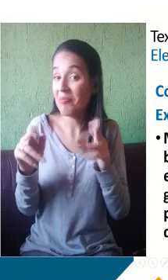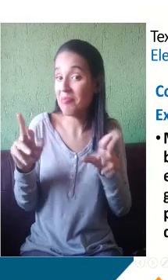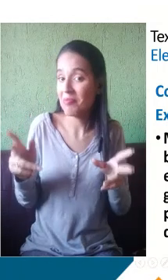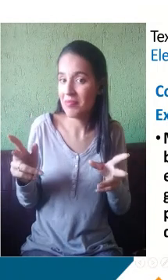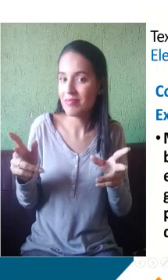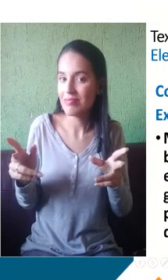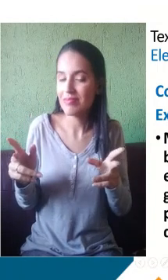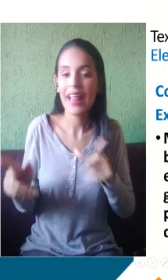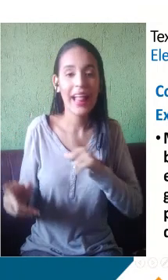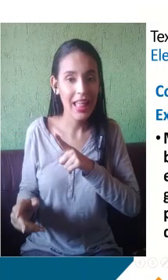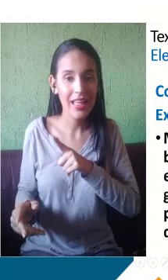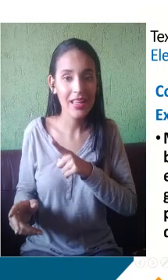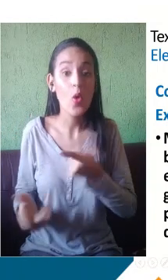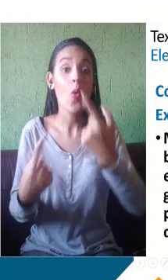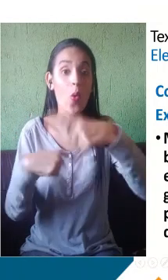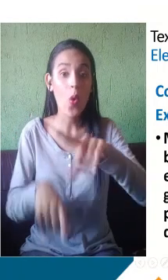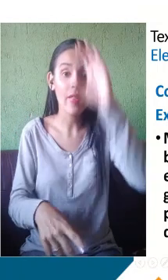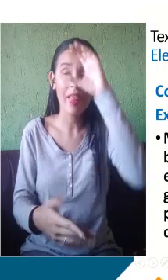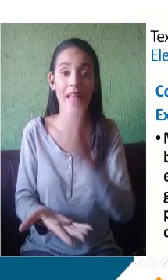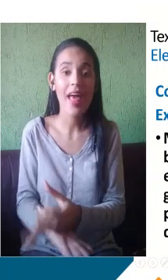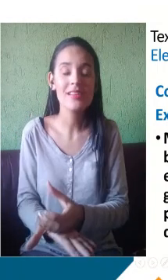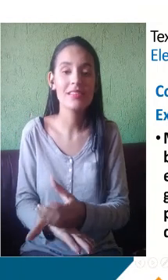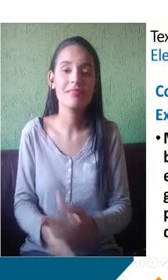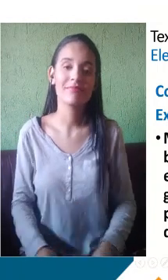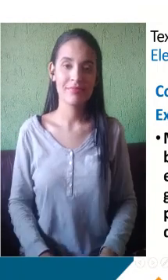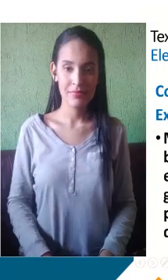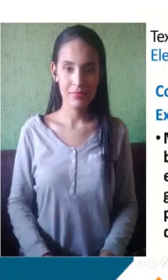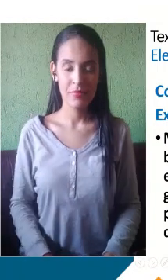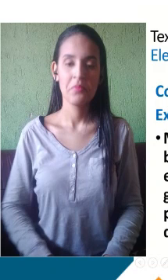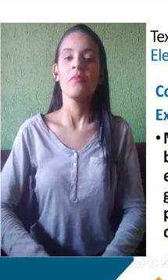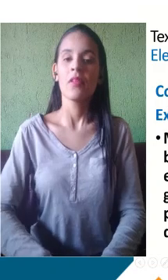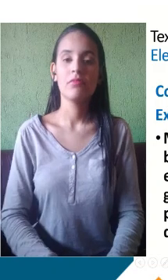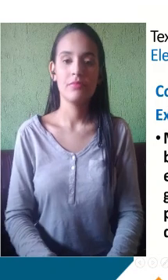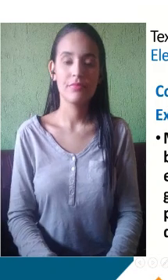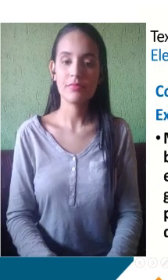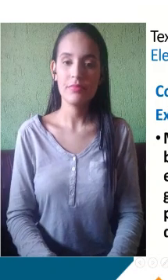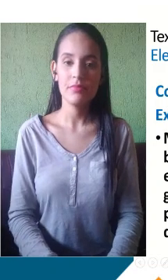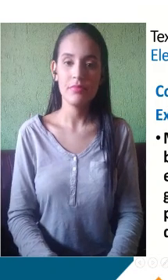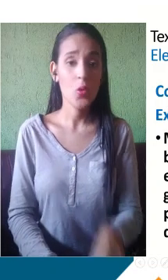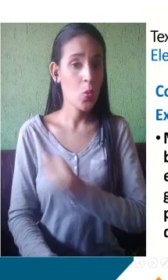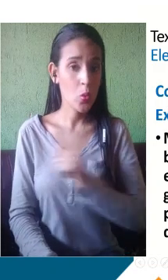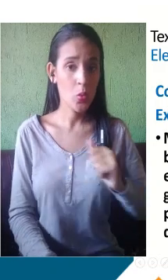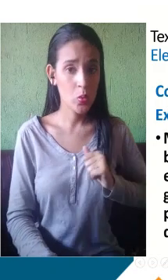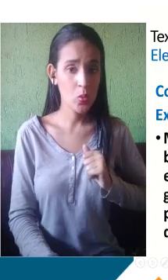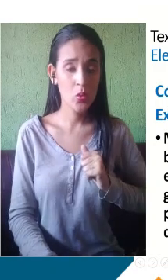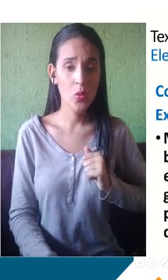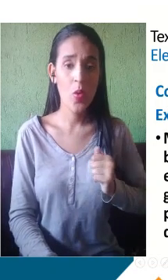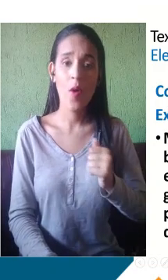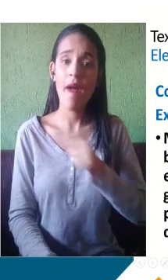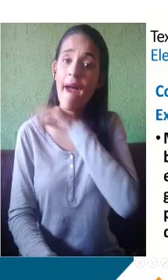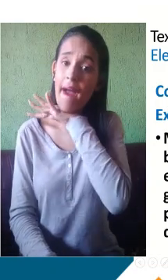gente tem aqui a contratese. Se o enunciador considera desastrosa e ele menciona